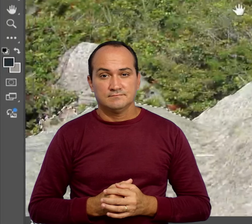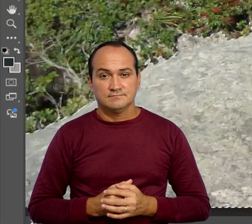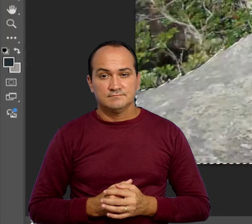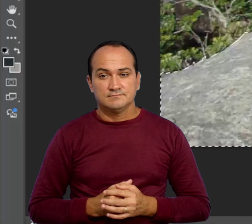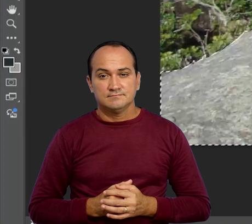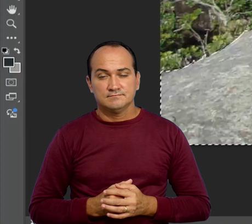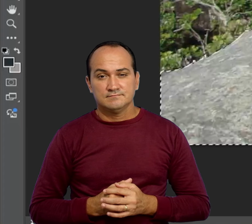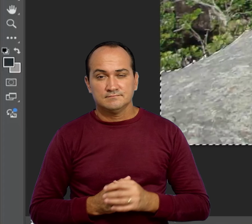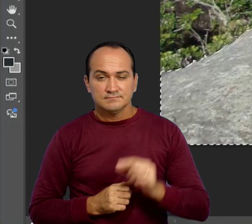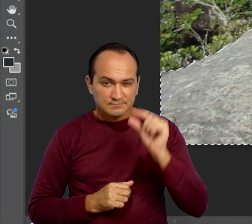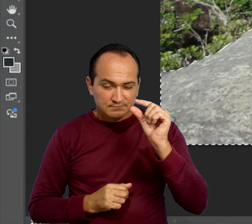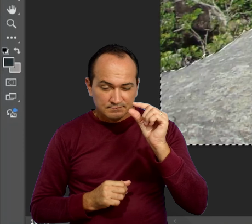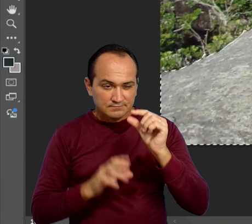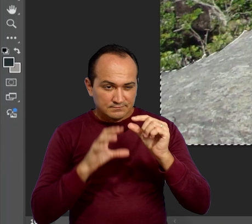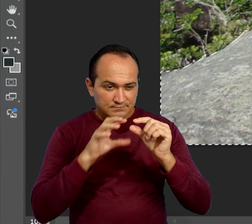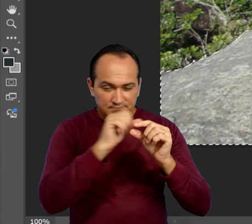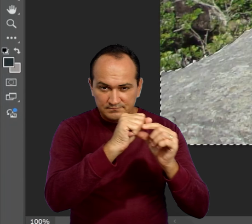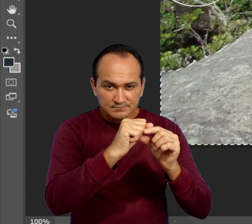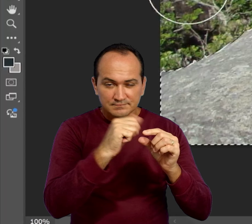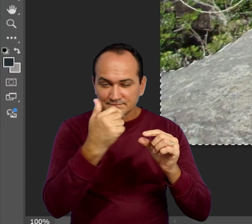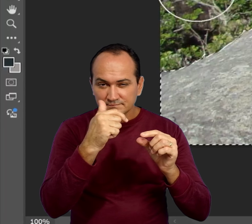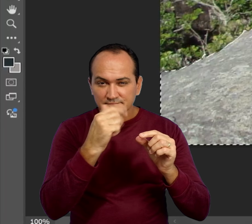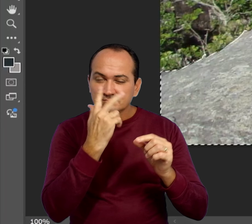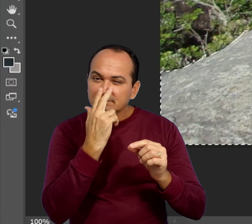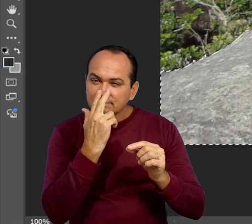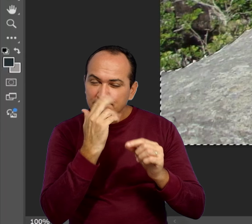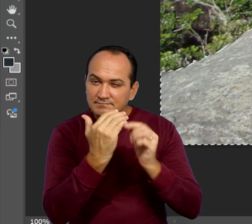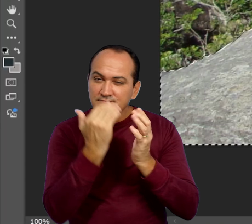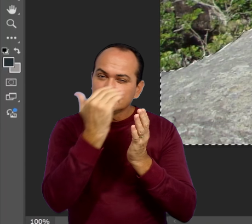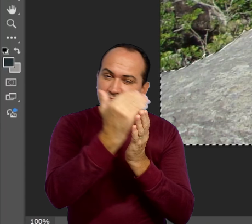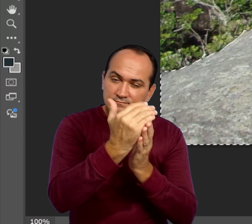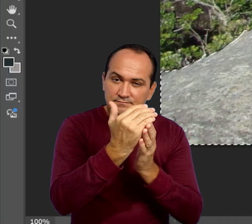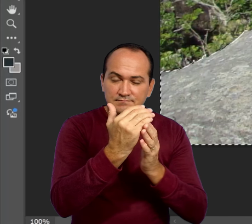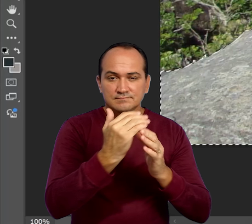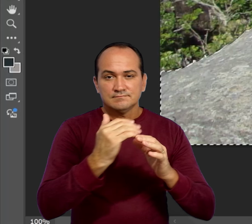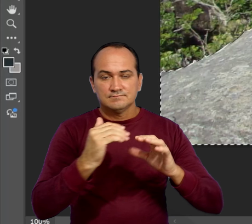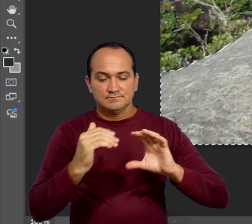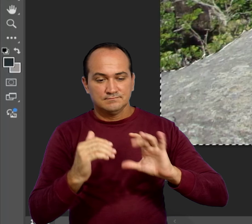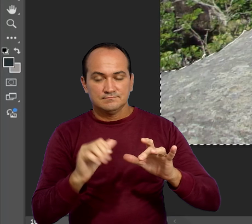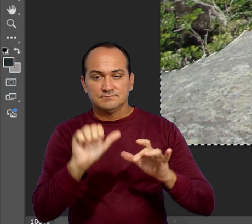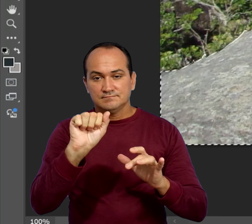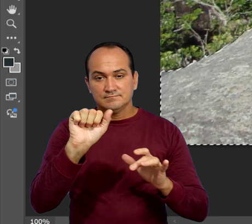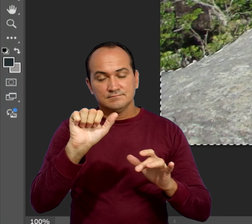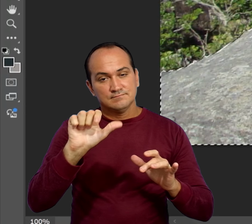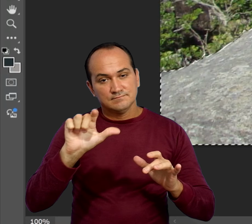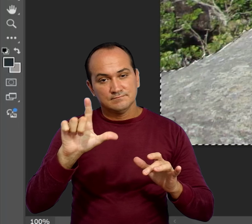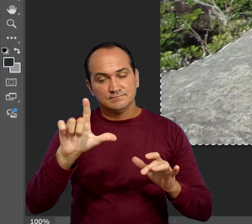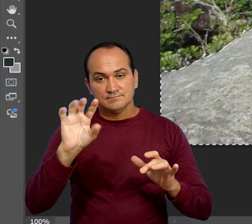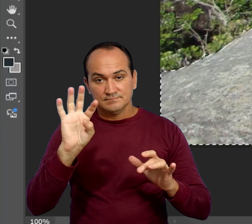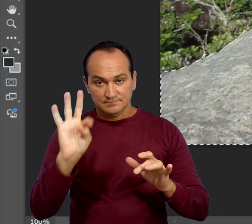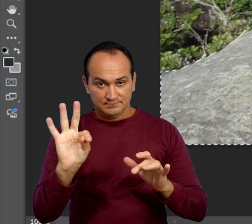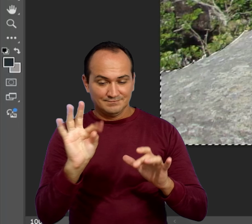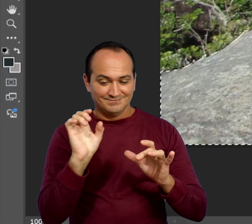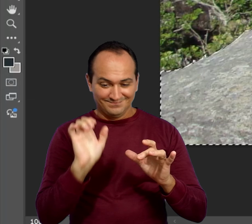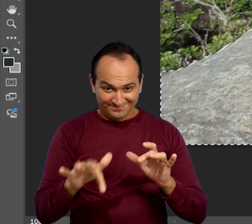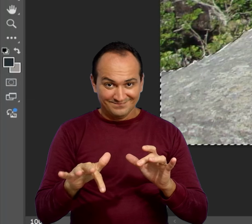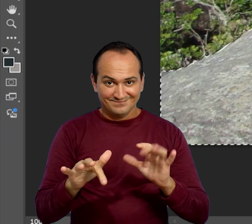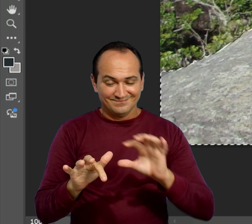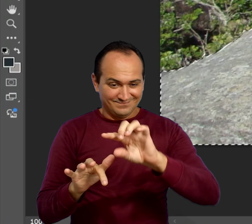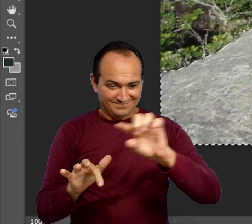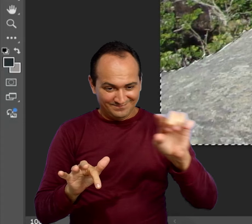Vou mostrar para vocês aqui, ó, teve uma partezinha aqui que ele pegou um pouco a mais, né? Então vou segurar a tecla Alt, vou passar aqui,